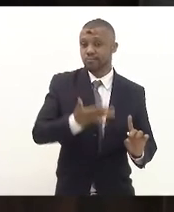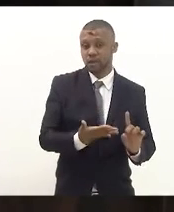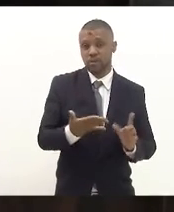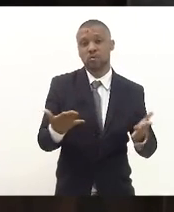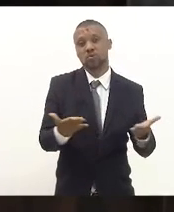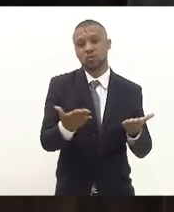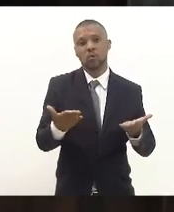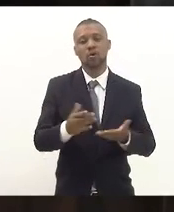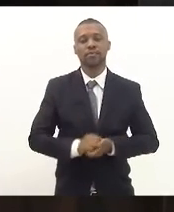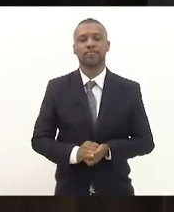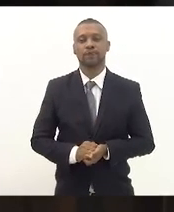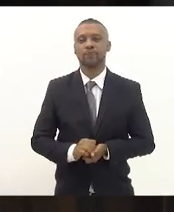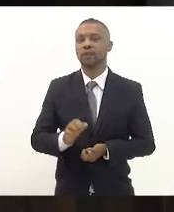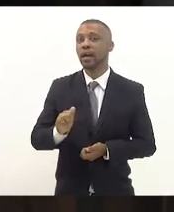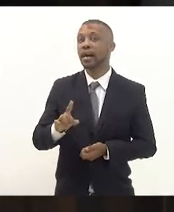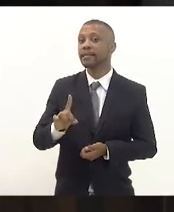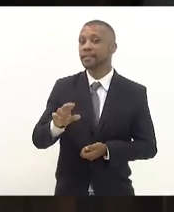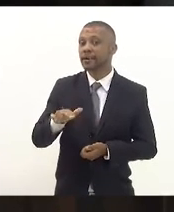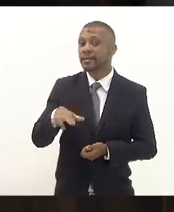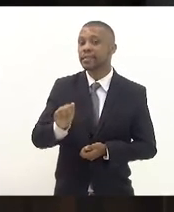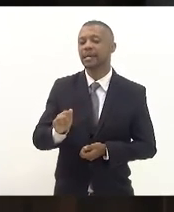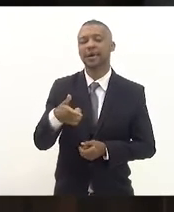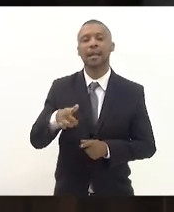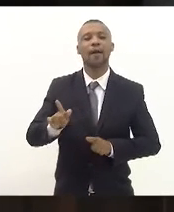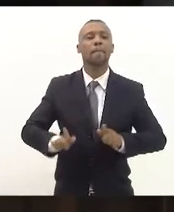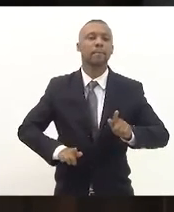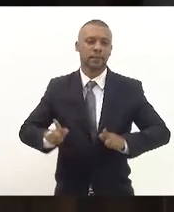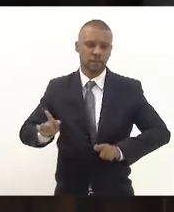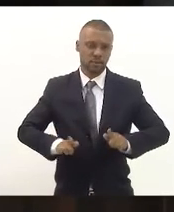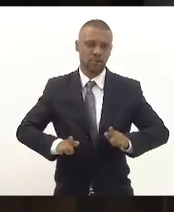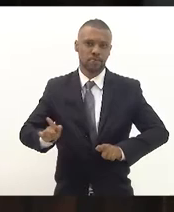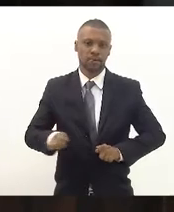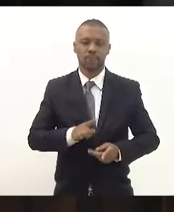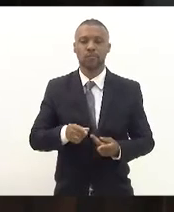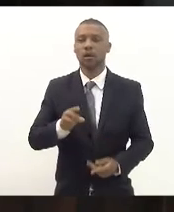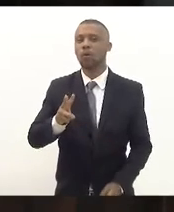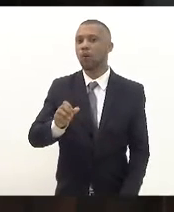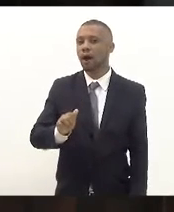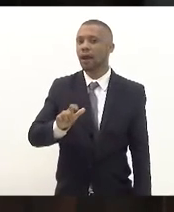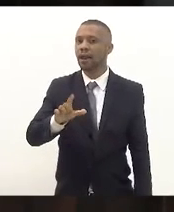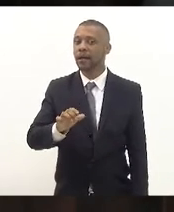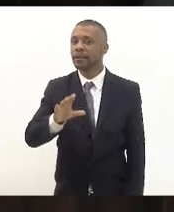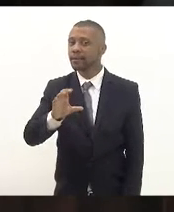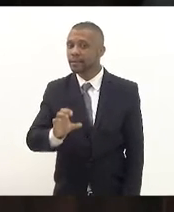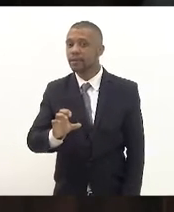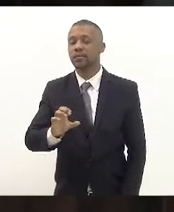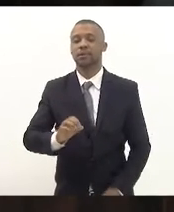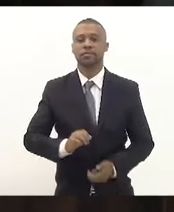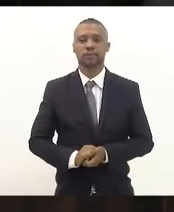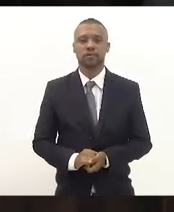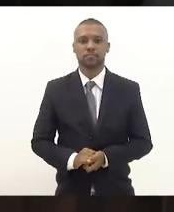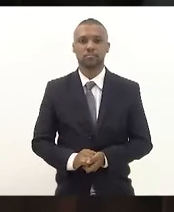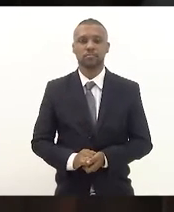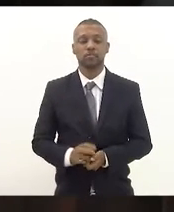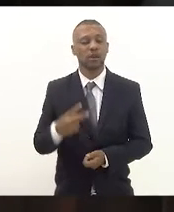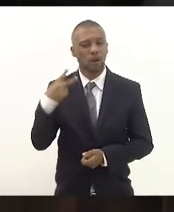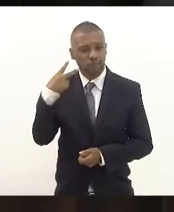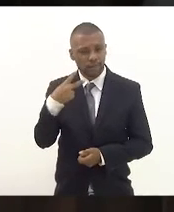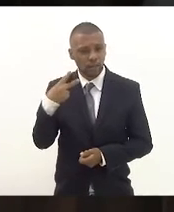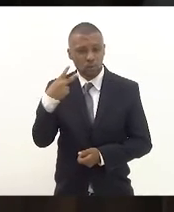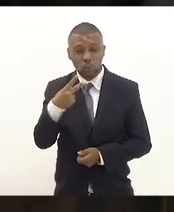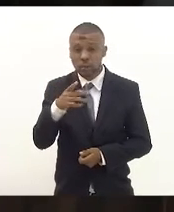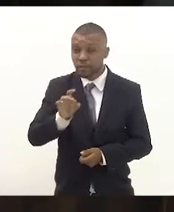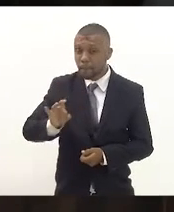Adriana Franco prima Wallace Nascimento primo os nossos vereadores